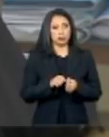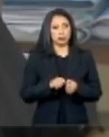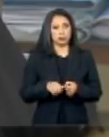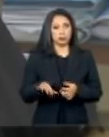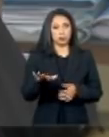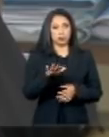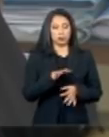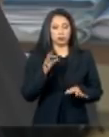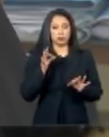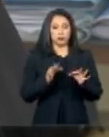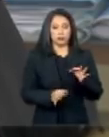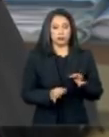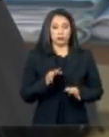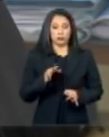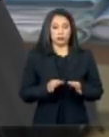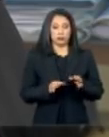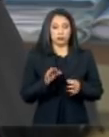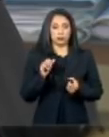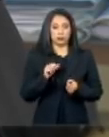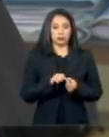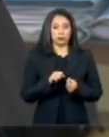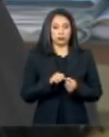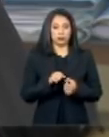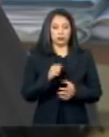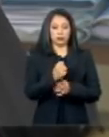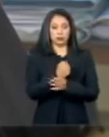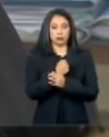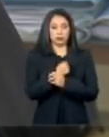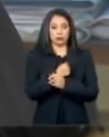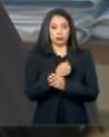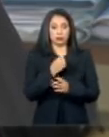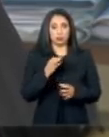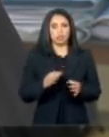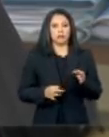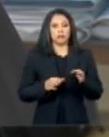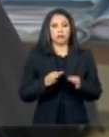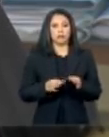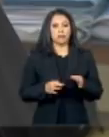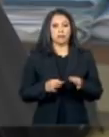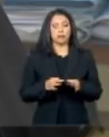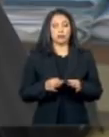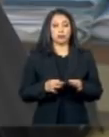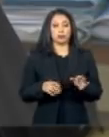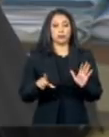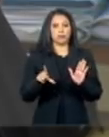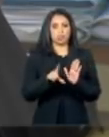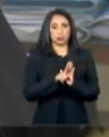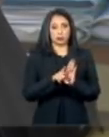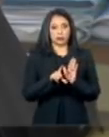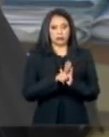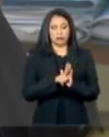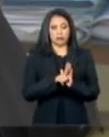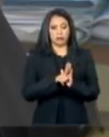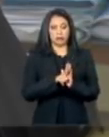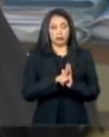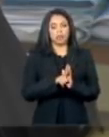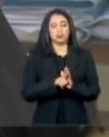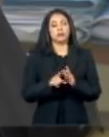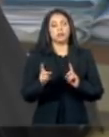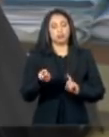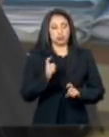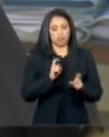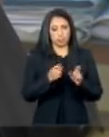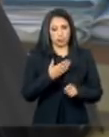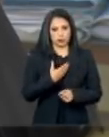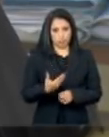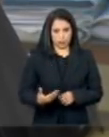jurídico prevalece jurídica em detrimento da legalidade da atuação da administração pública